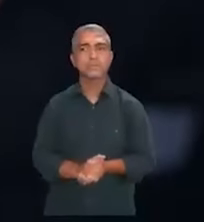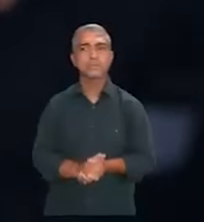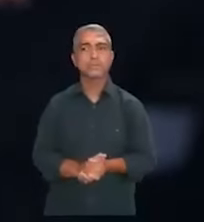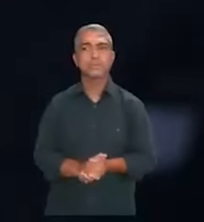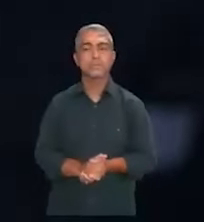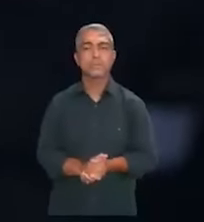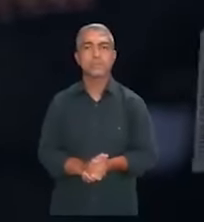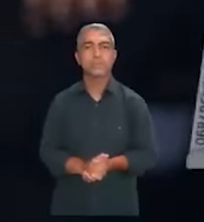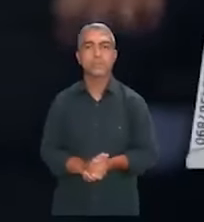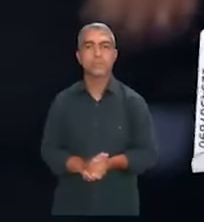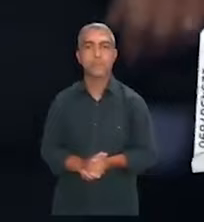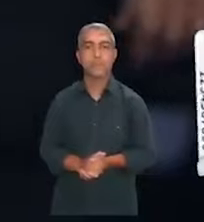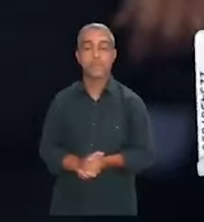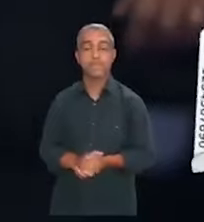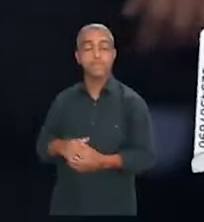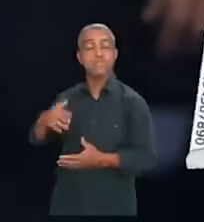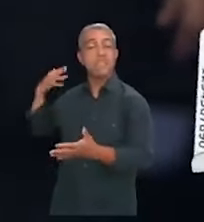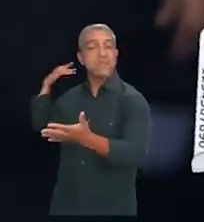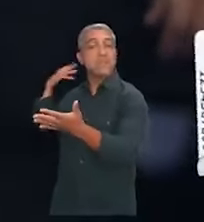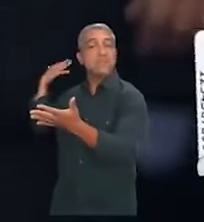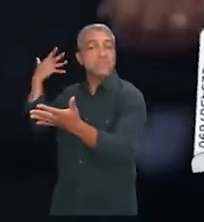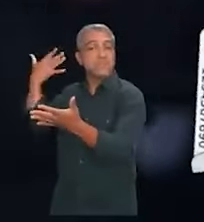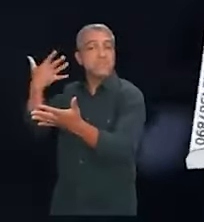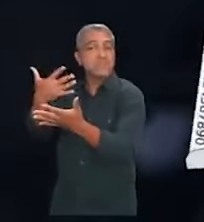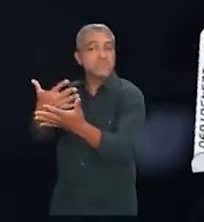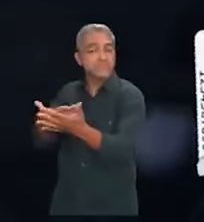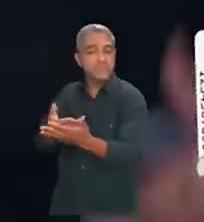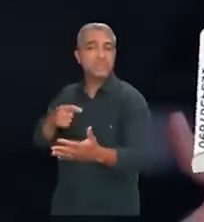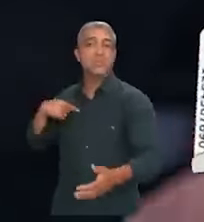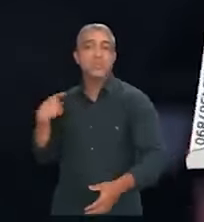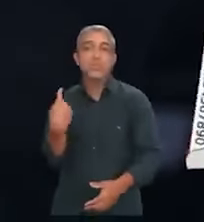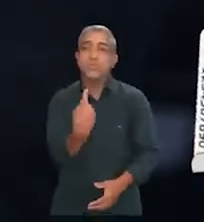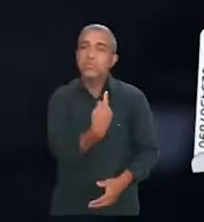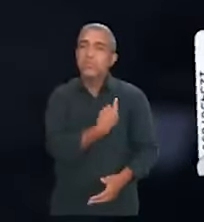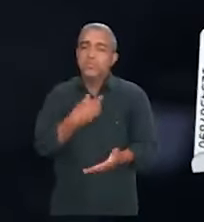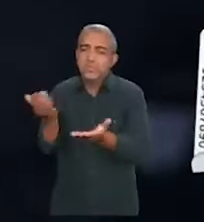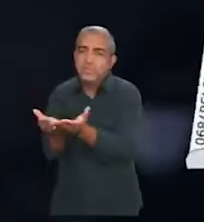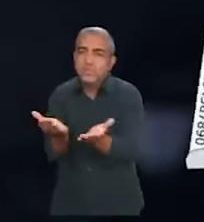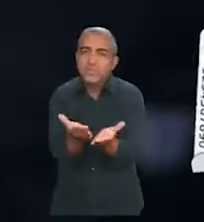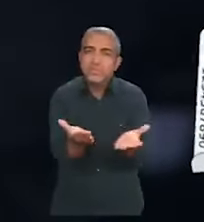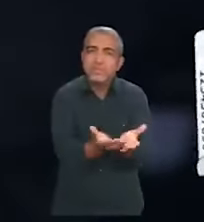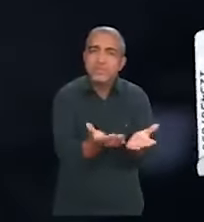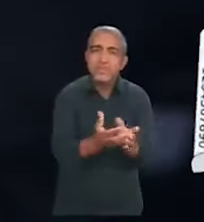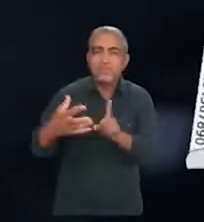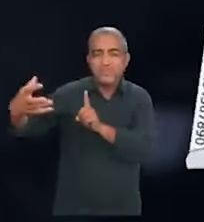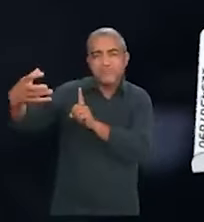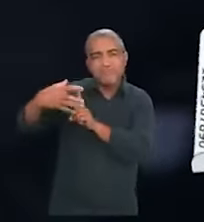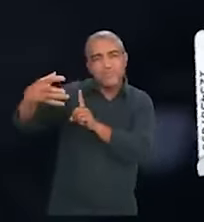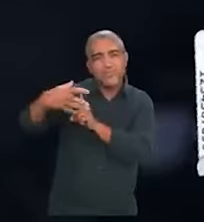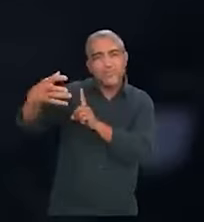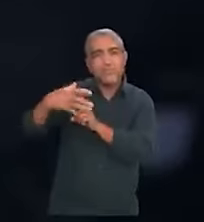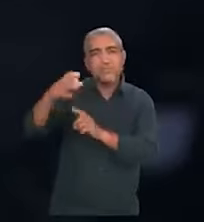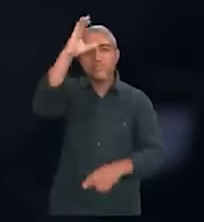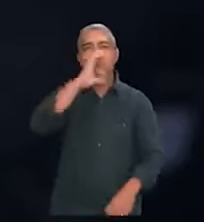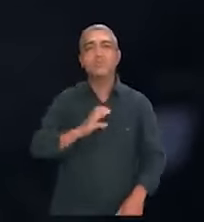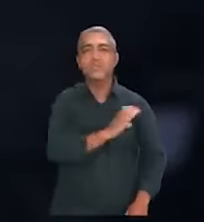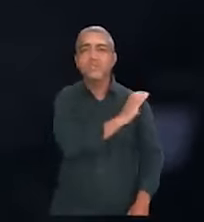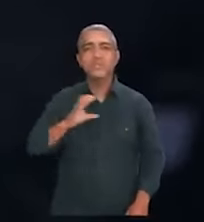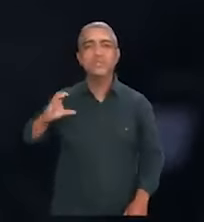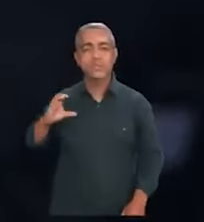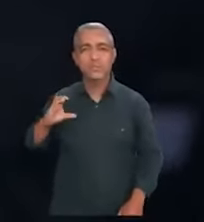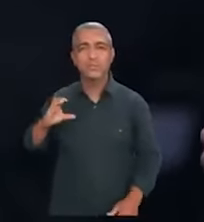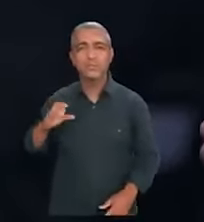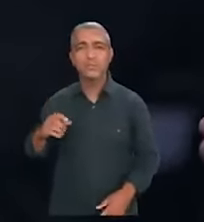tempo Nós evangélicos fomos muito influenciados aqui no Brasil pela visão Católica de que o